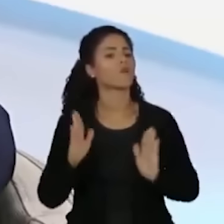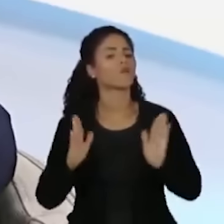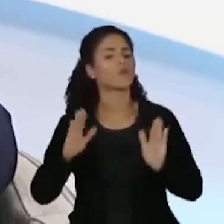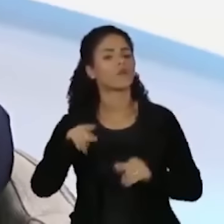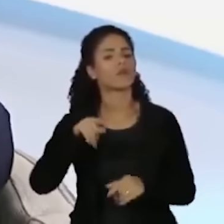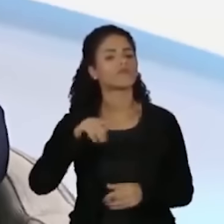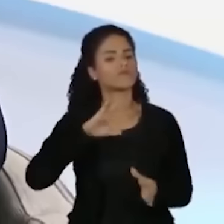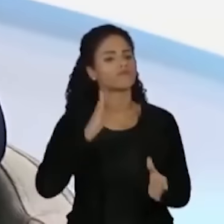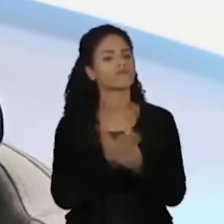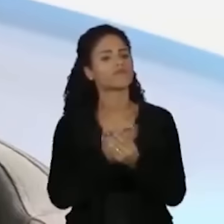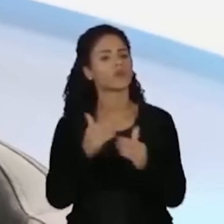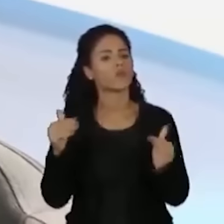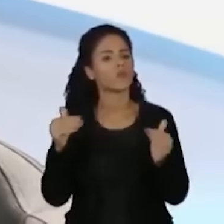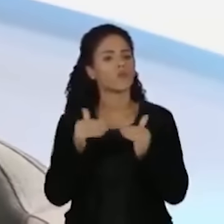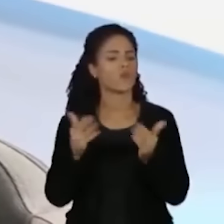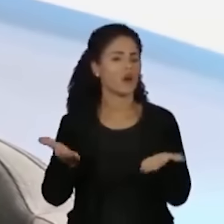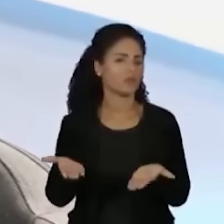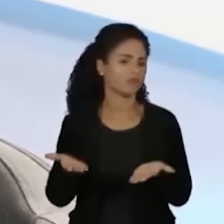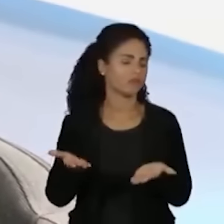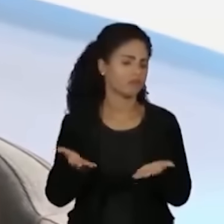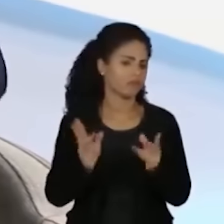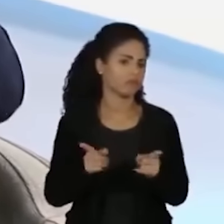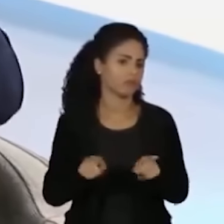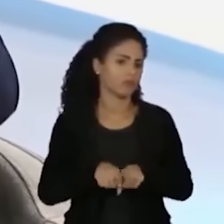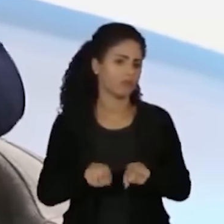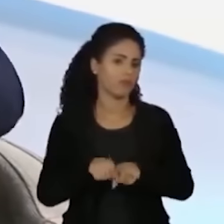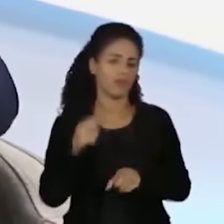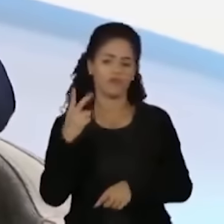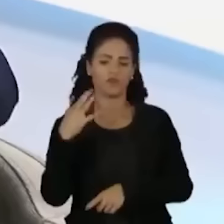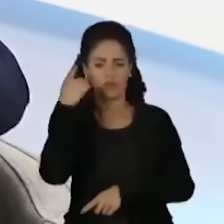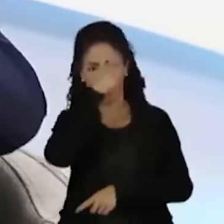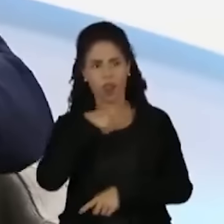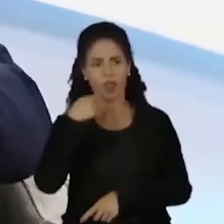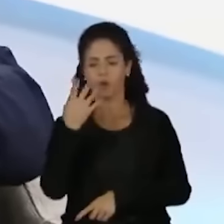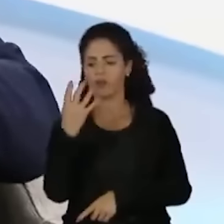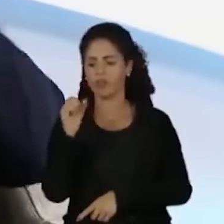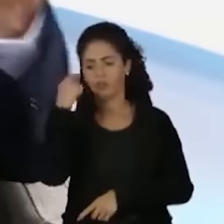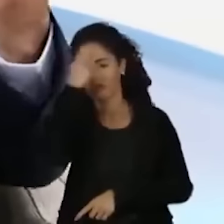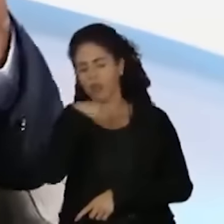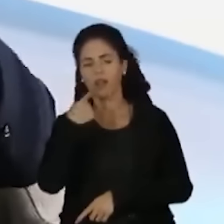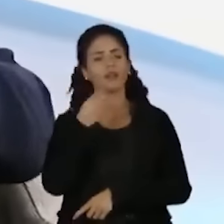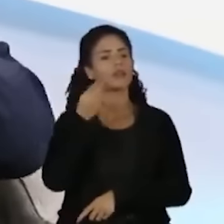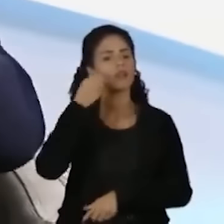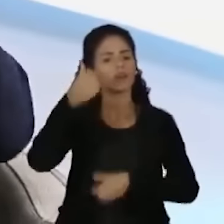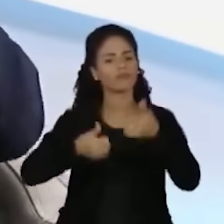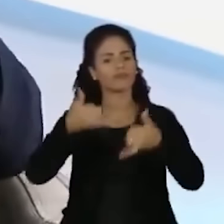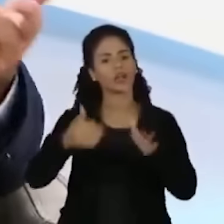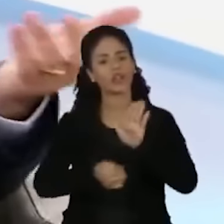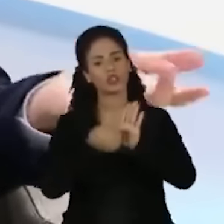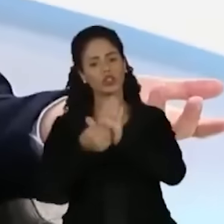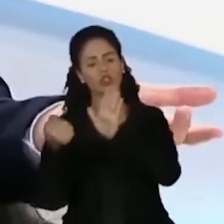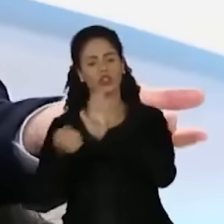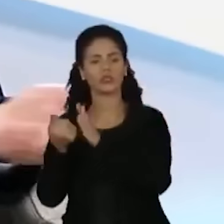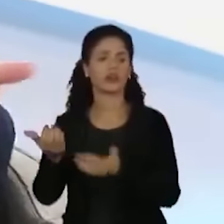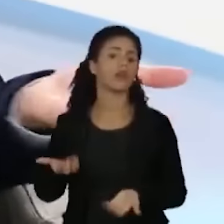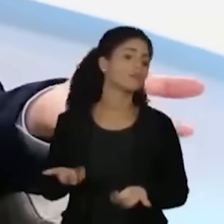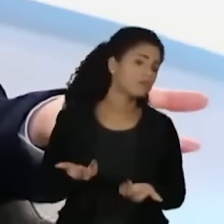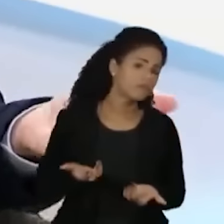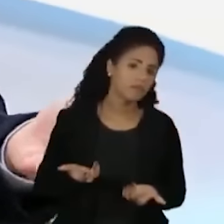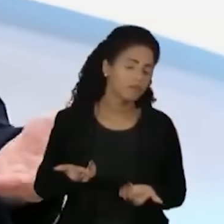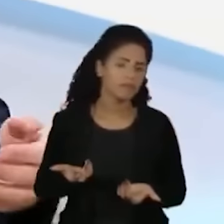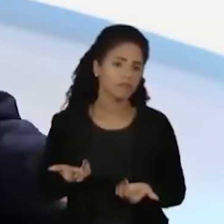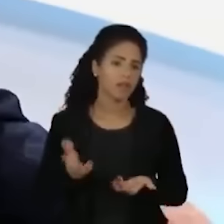ações judiciais sejam iguais aos da Justiça Eleitoral, por exemplo, que com 24 horas, 48 horas, para a pessoa explicar, remover, tirar do ar. E o que a